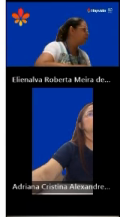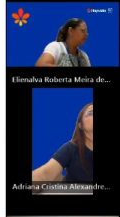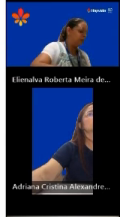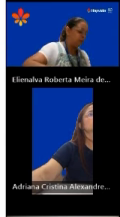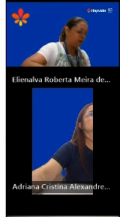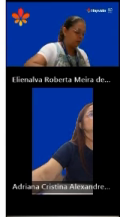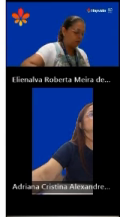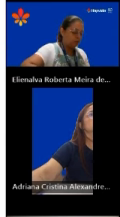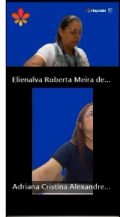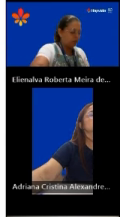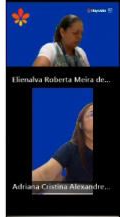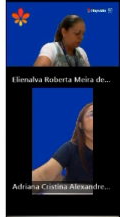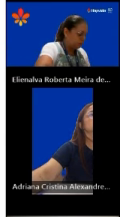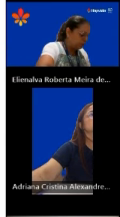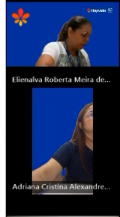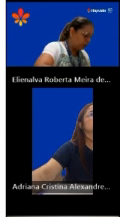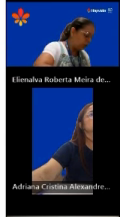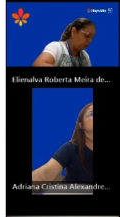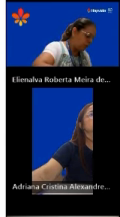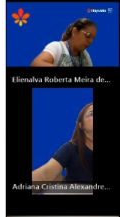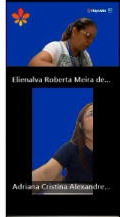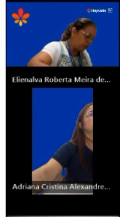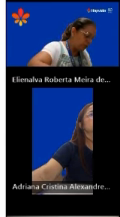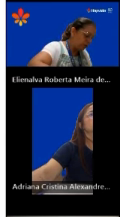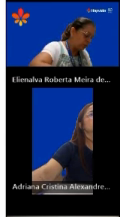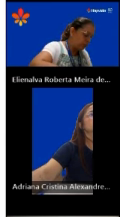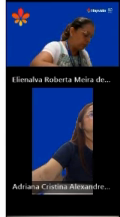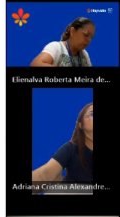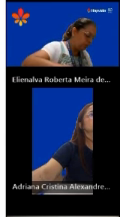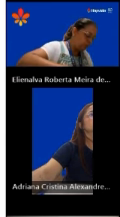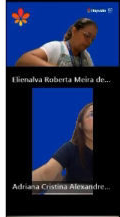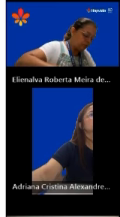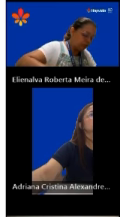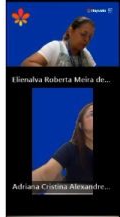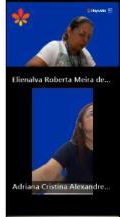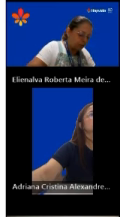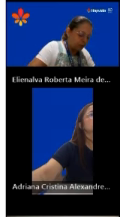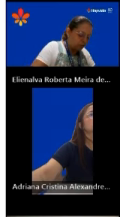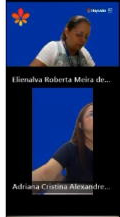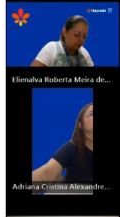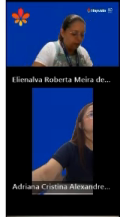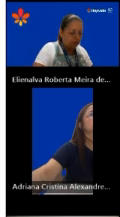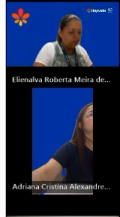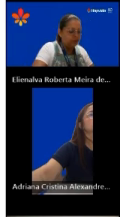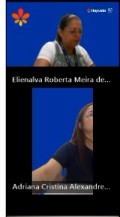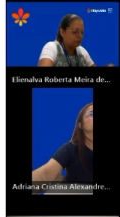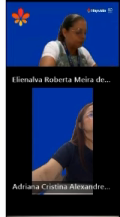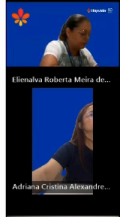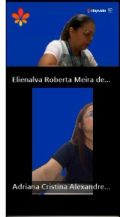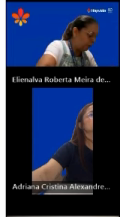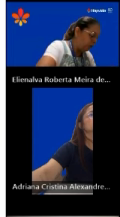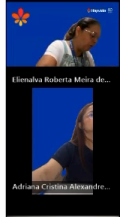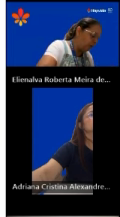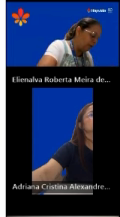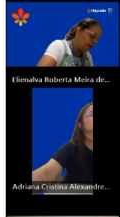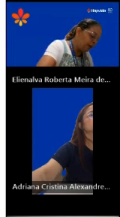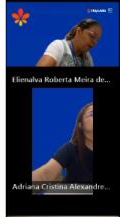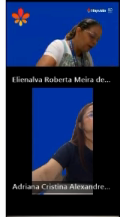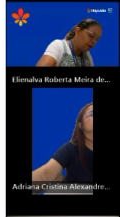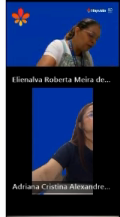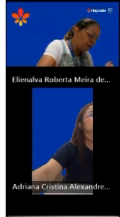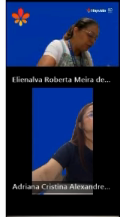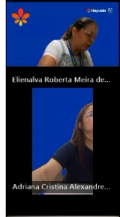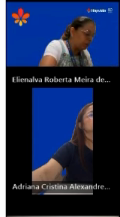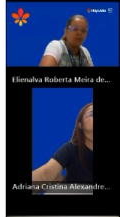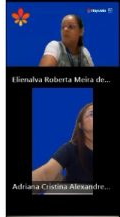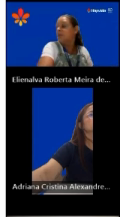aquele paciente, o médico vai prescrever tudo que foi utilizado. Todo o material que estava no carrinho deve ser prescrito, tá? Então, a gente se atente ali, né, do que foi usado, e aí a gente já